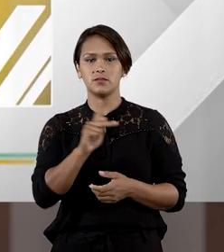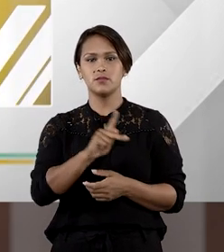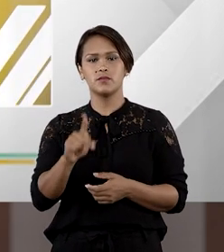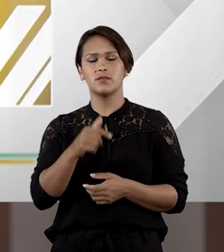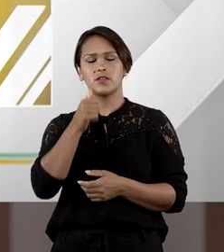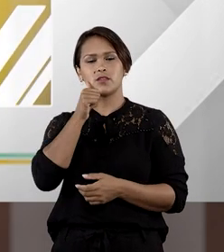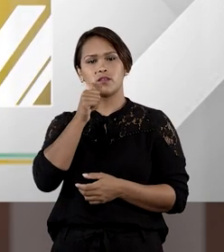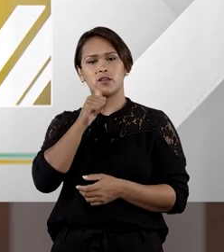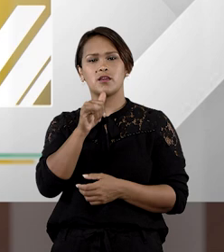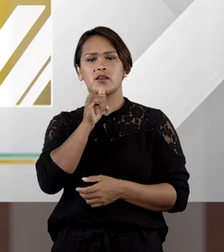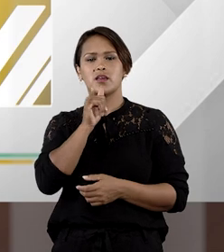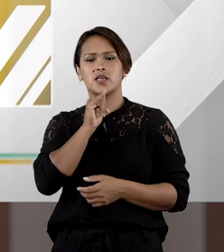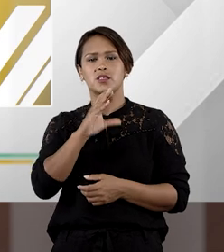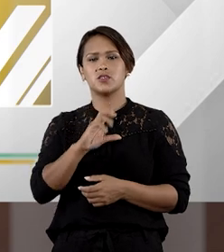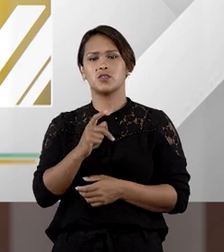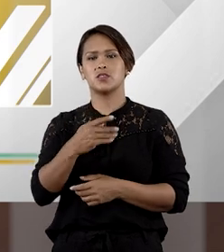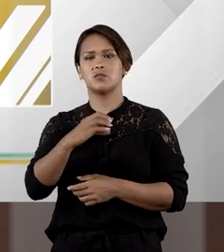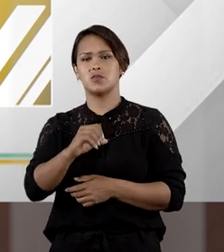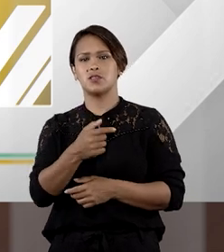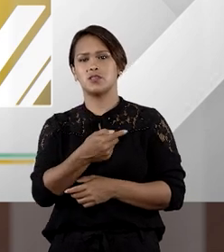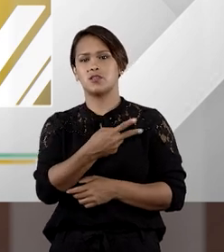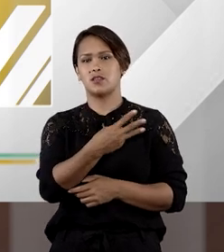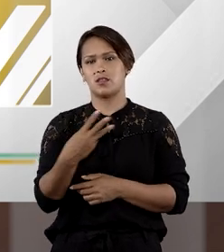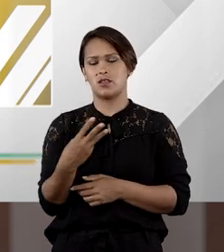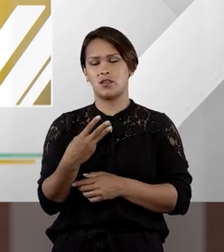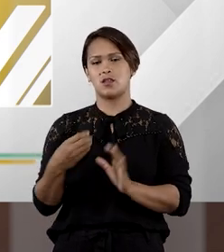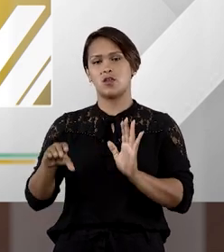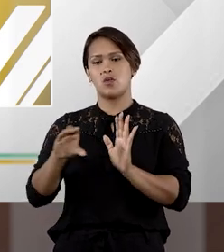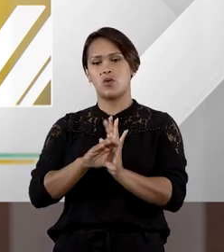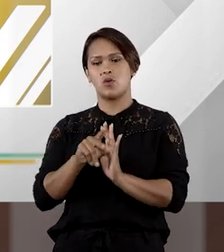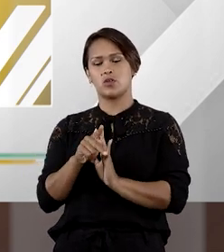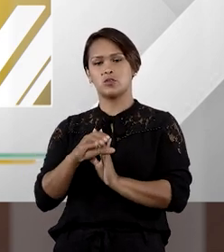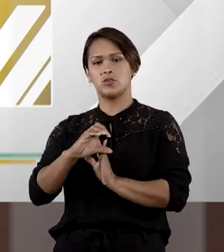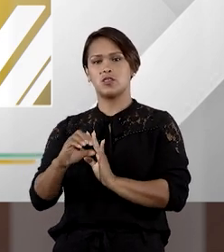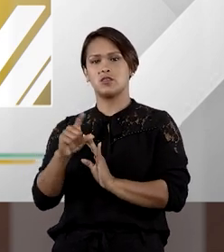Professora Fernanda, a exemplo do CPC de 73, o